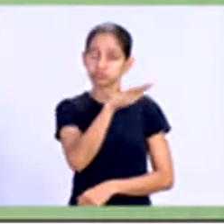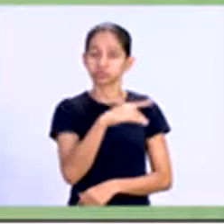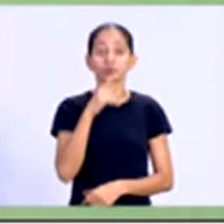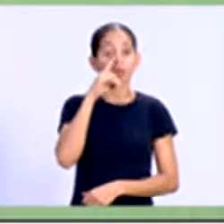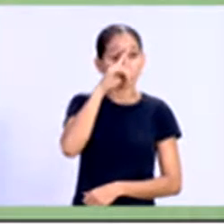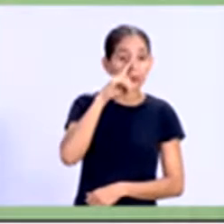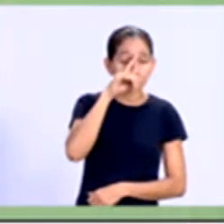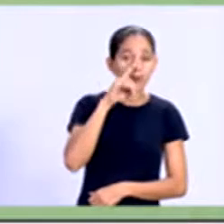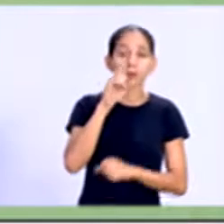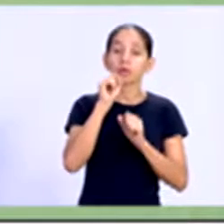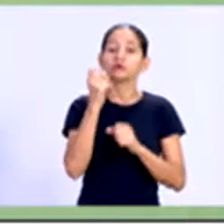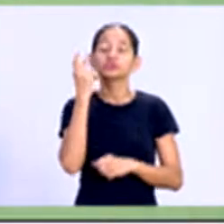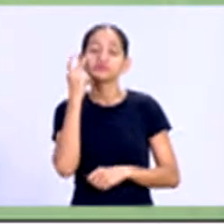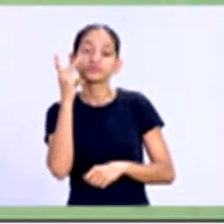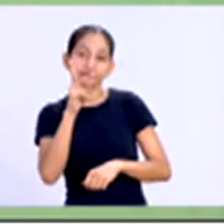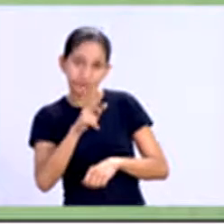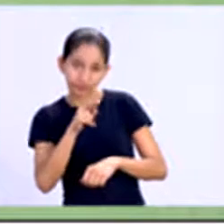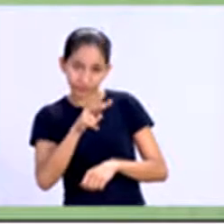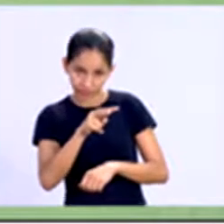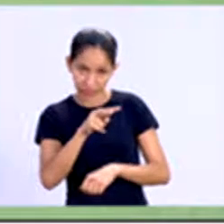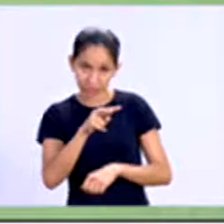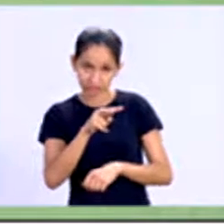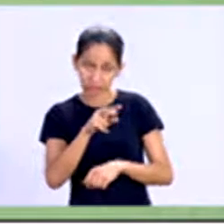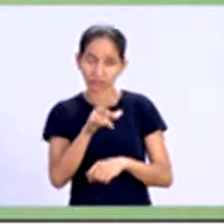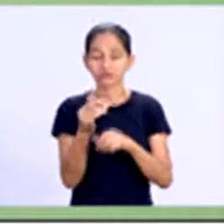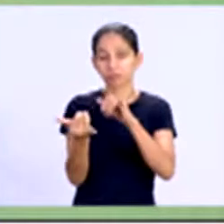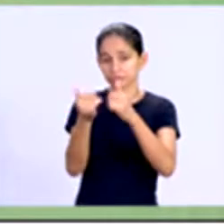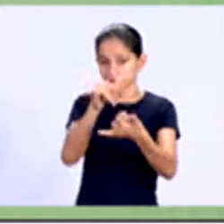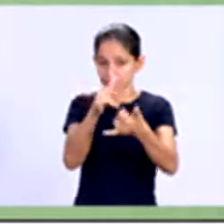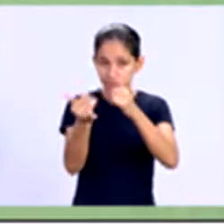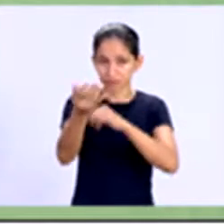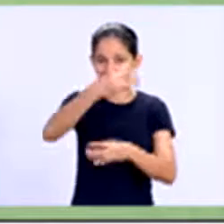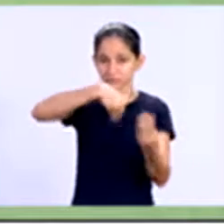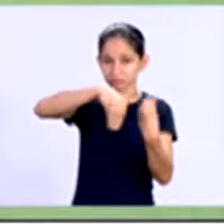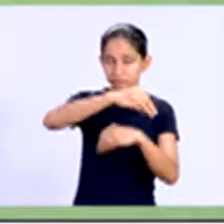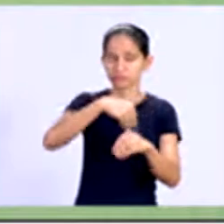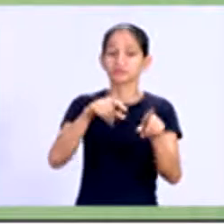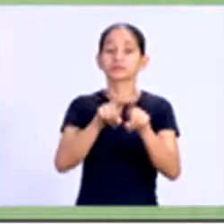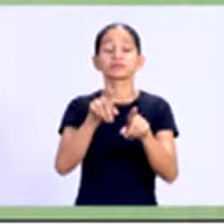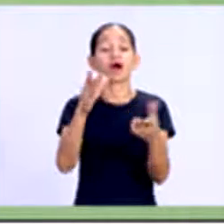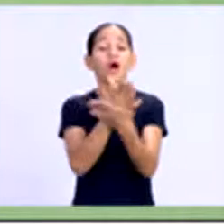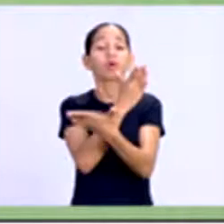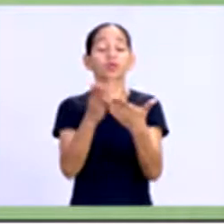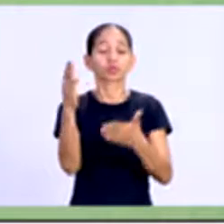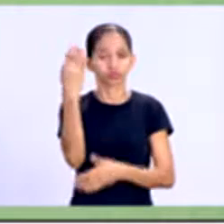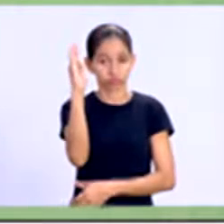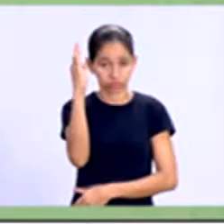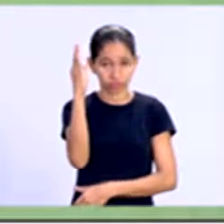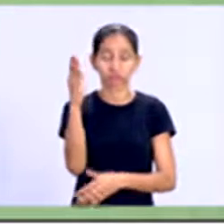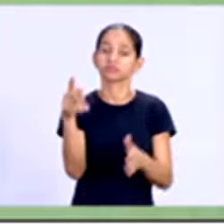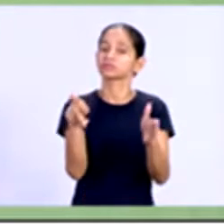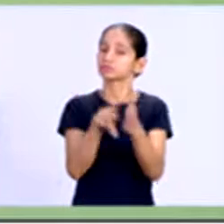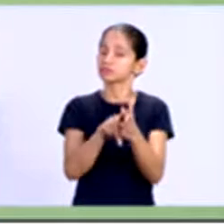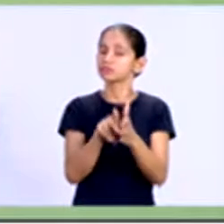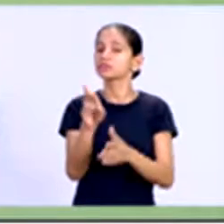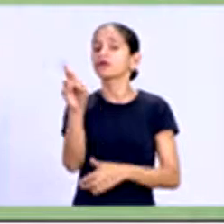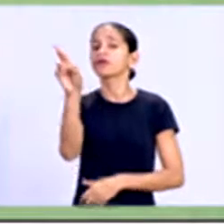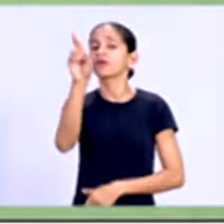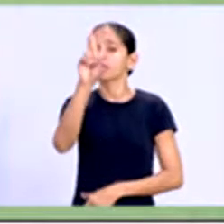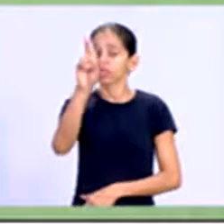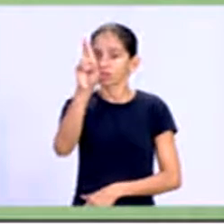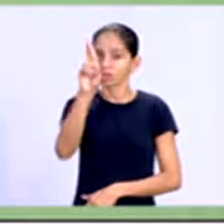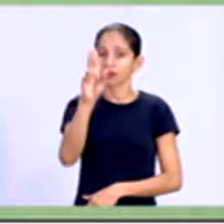perigos físicos, químicos e biológicos. Quem são os nossos